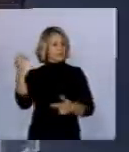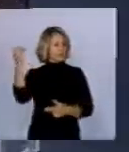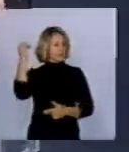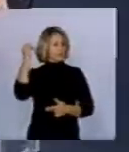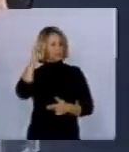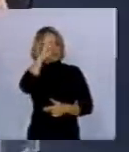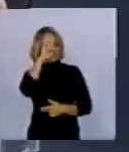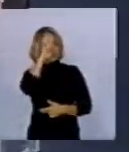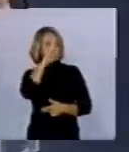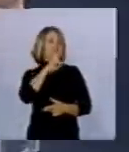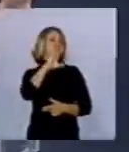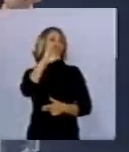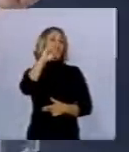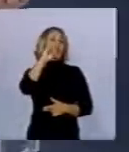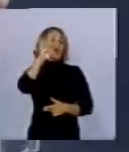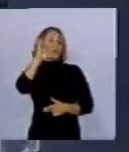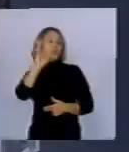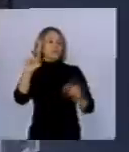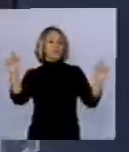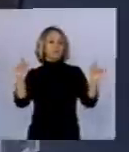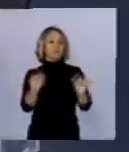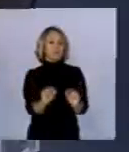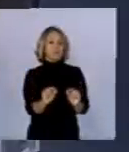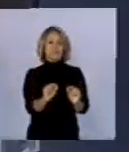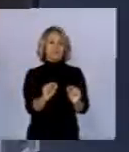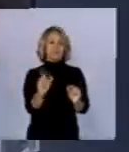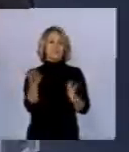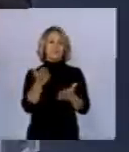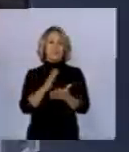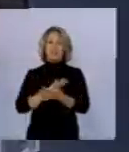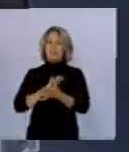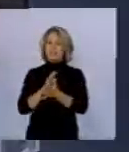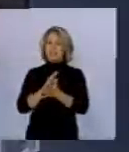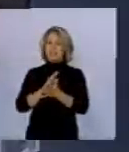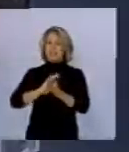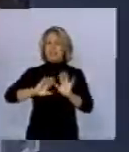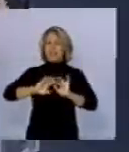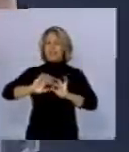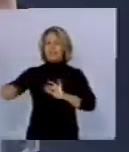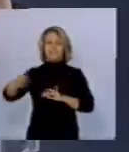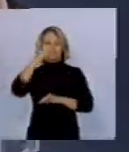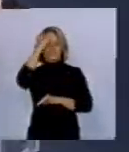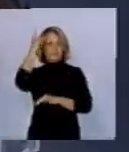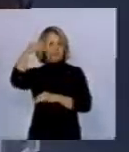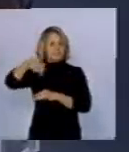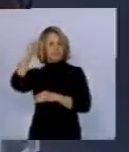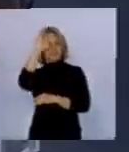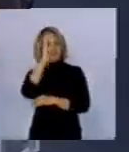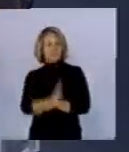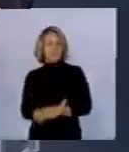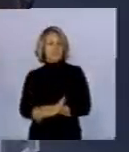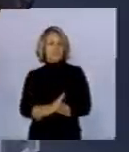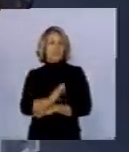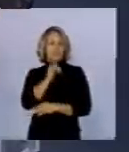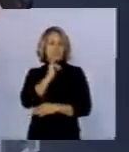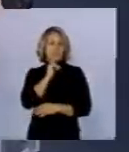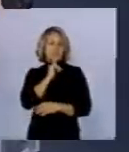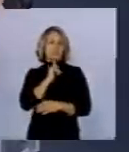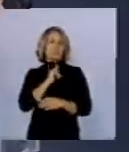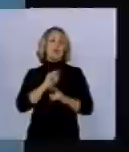dizer que as cotas uma cota tão pequena não vai afastar os investimentos no país o mercado de TV por assinatura cresce